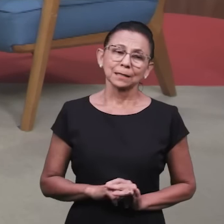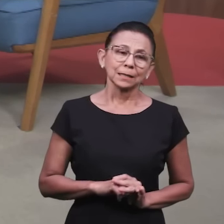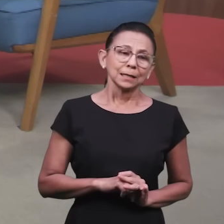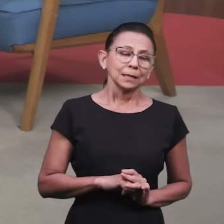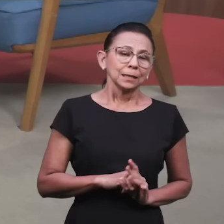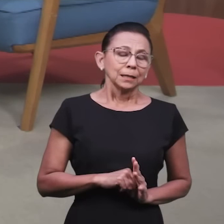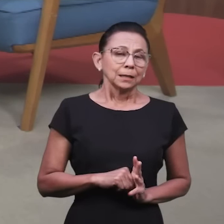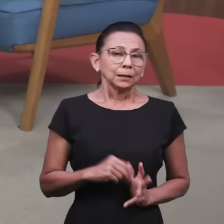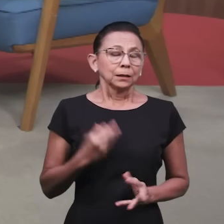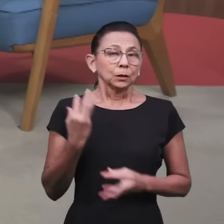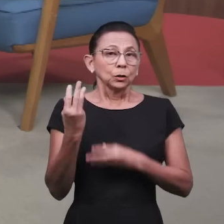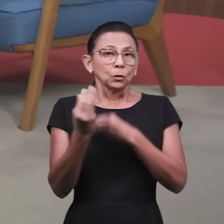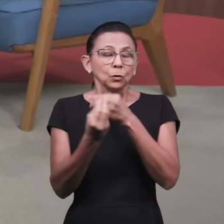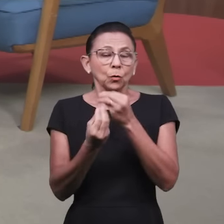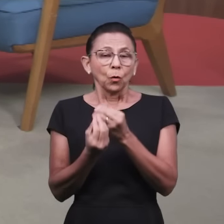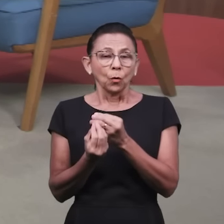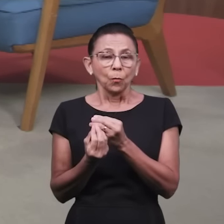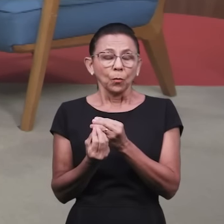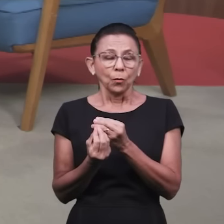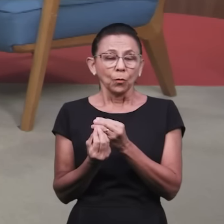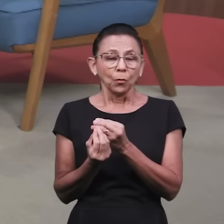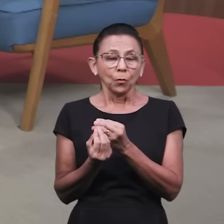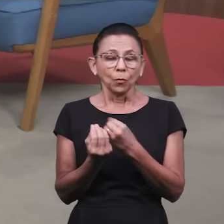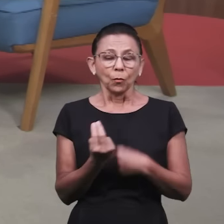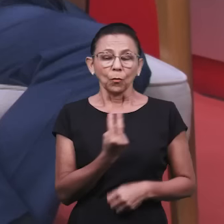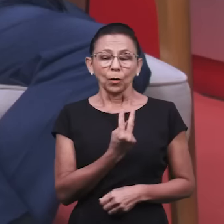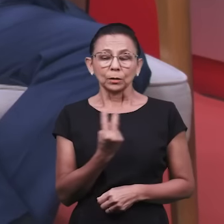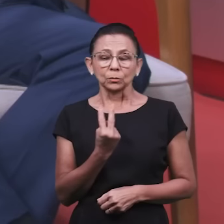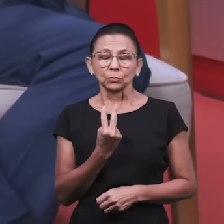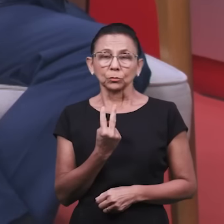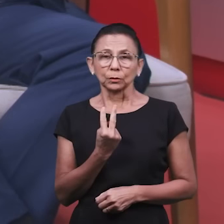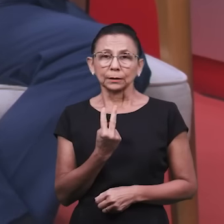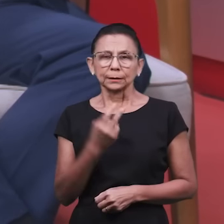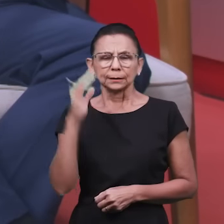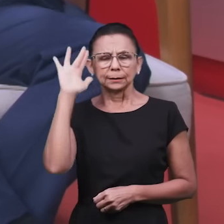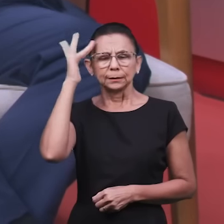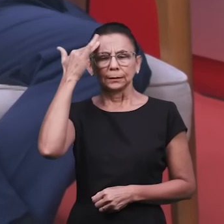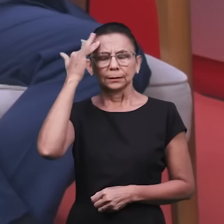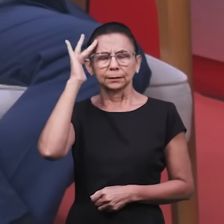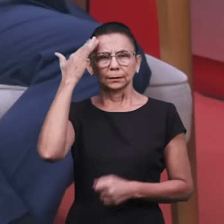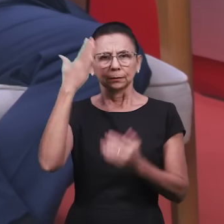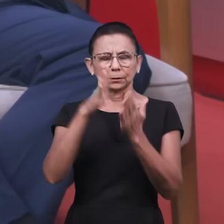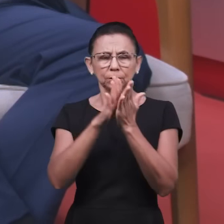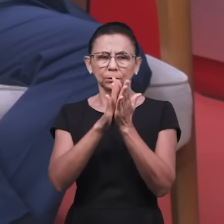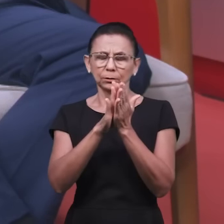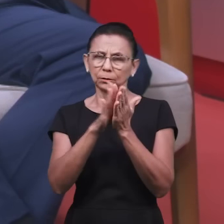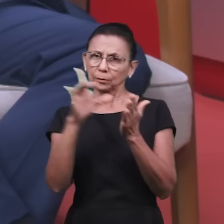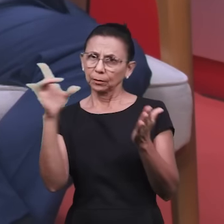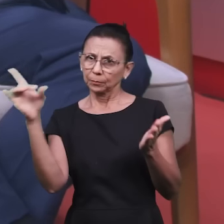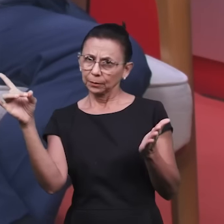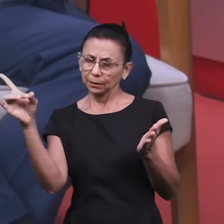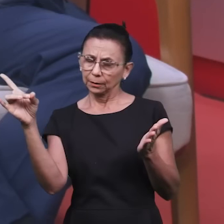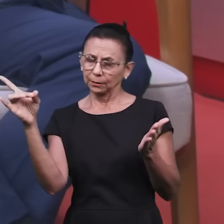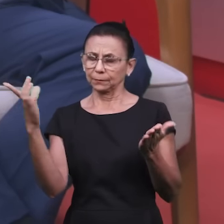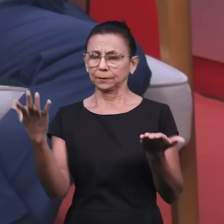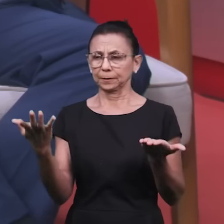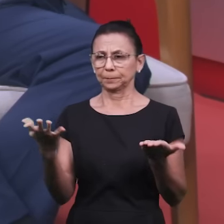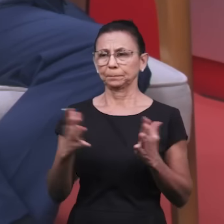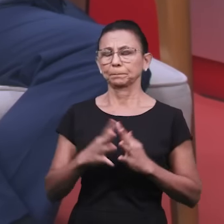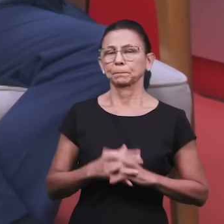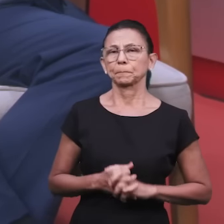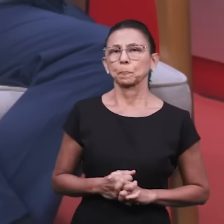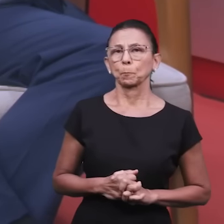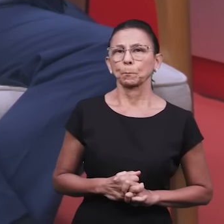palavra chega até as duas igrejas. A igreja fiel e a infiel. Porque quando a gente fala